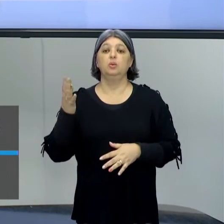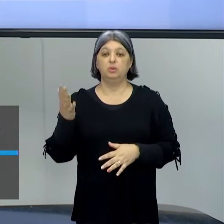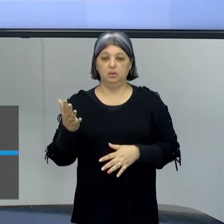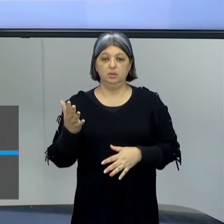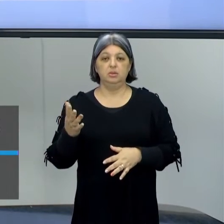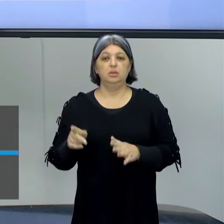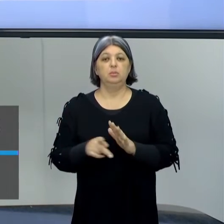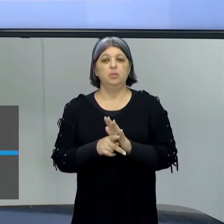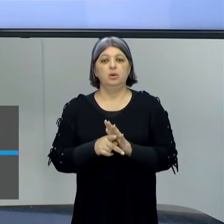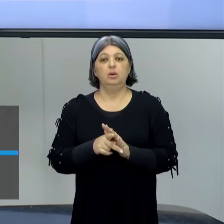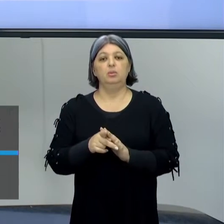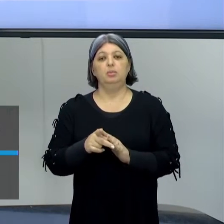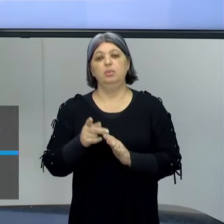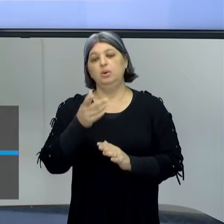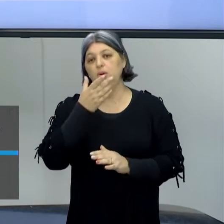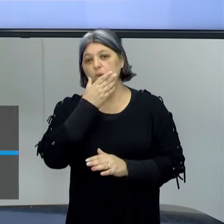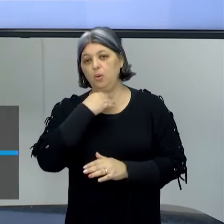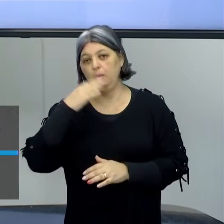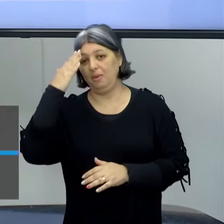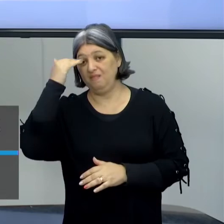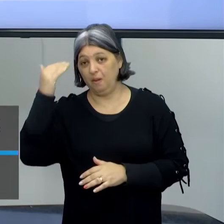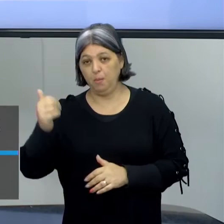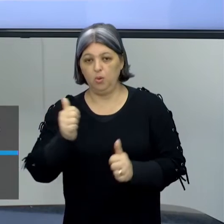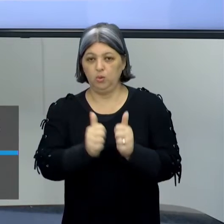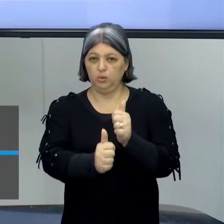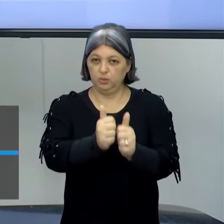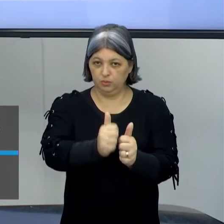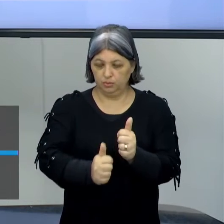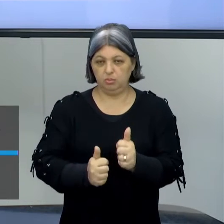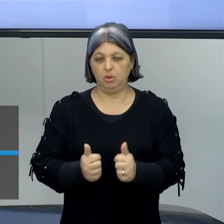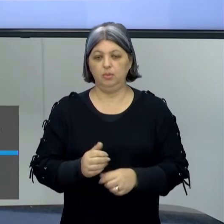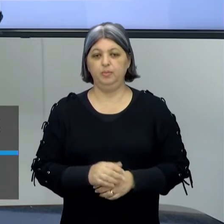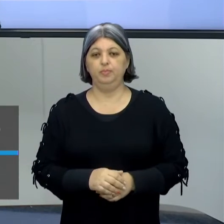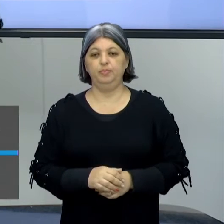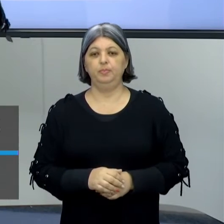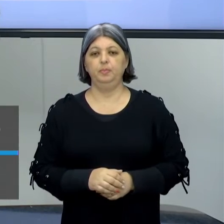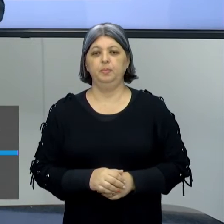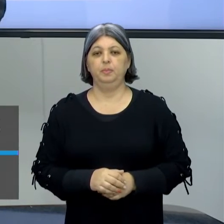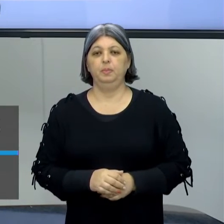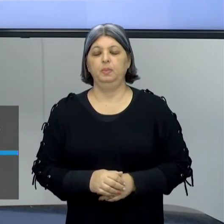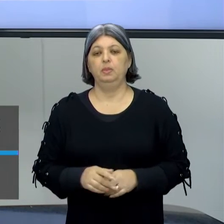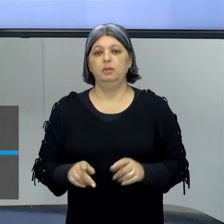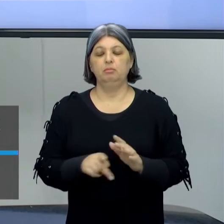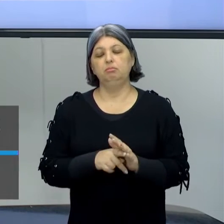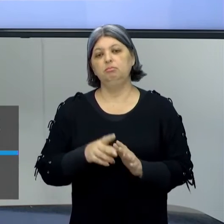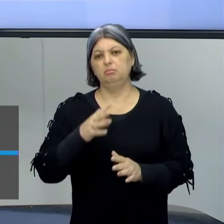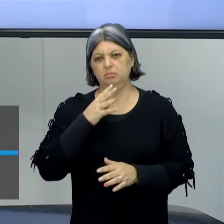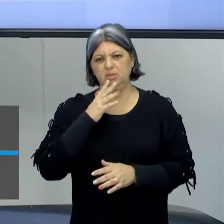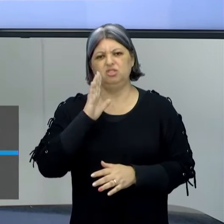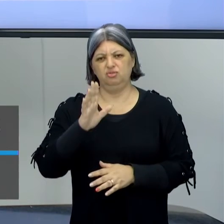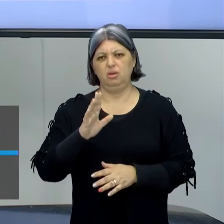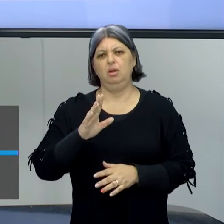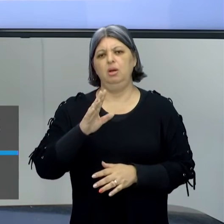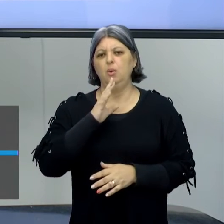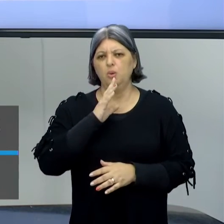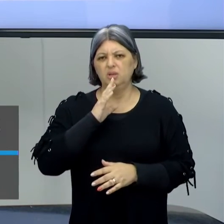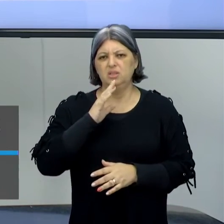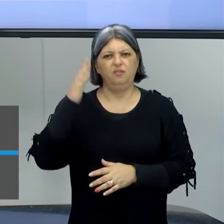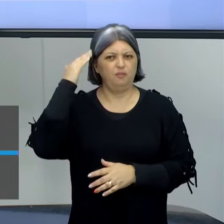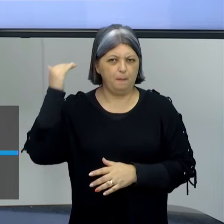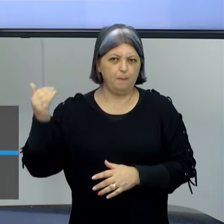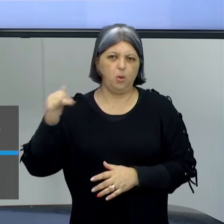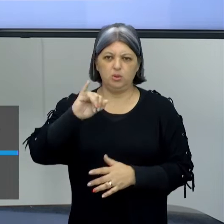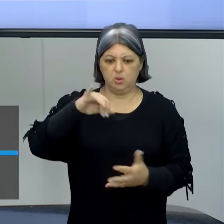com um jogador famoso, né, que no seu auge, conhecido internacionalmente. Mas